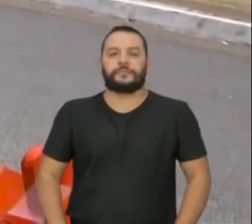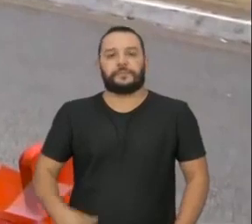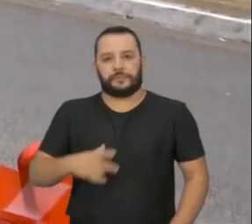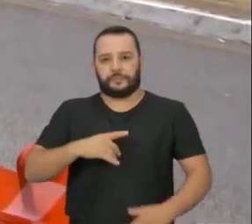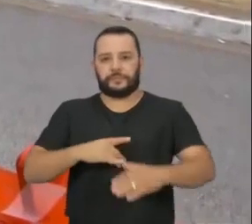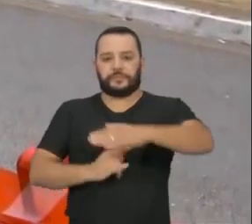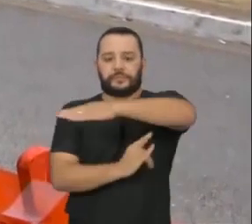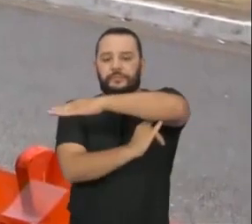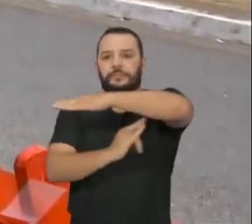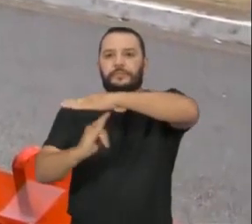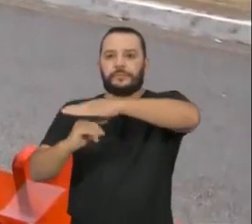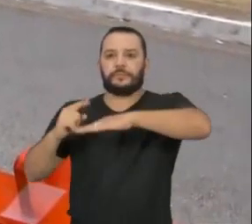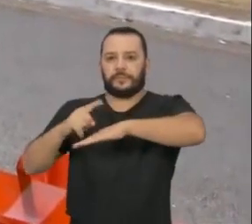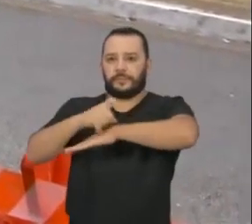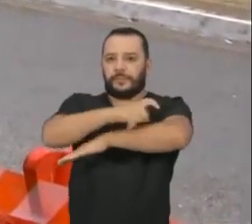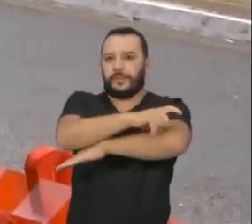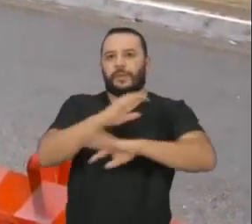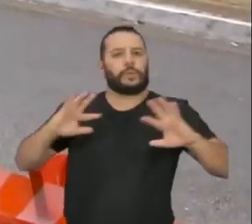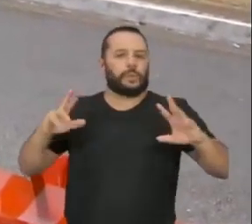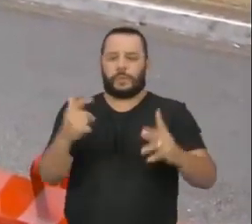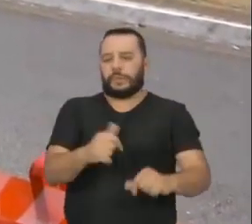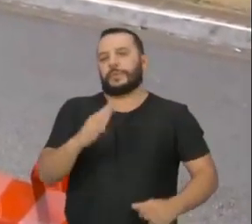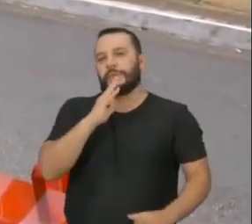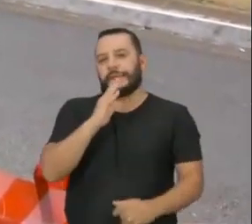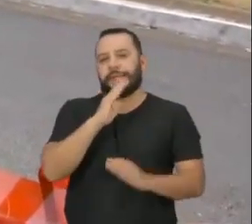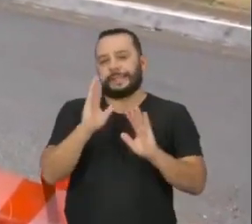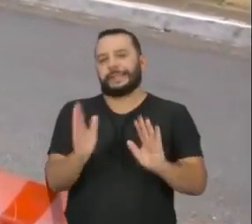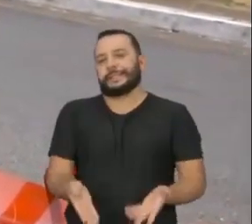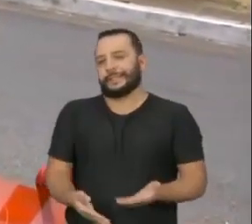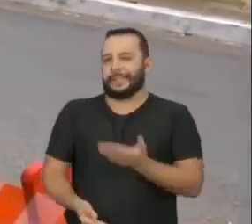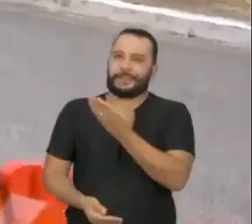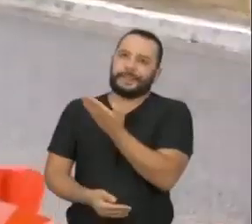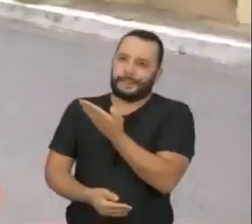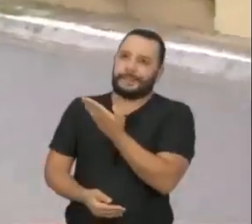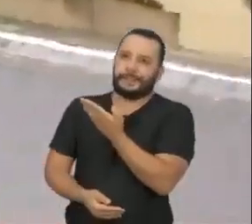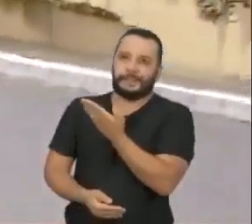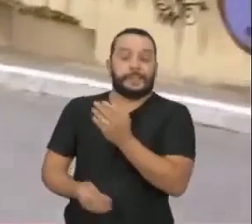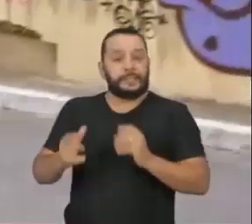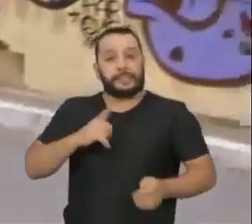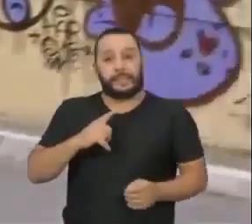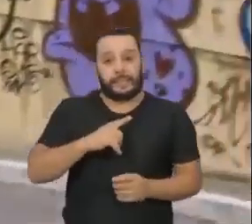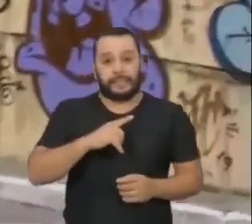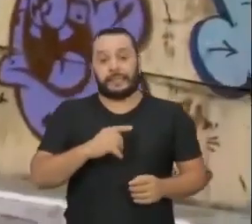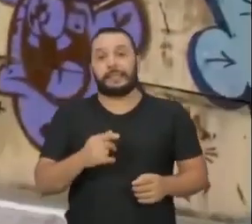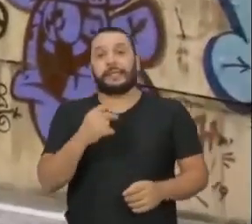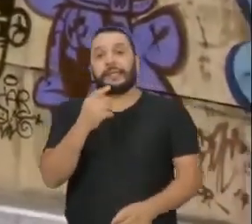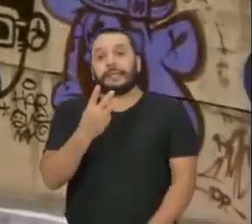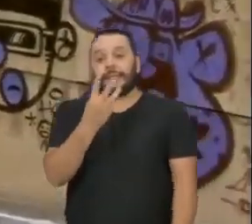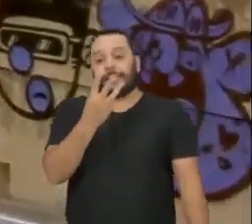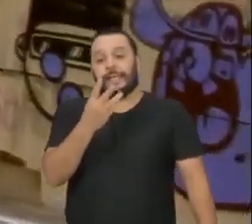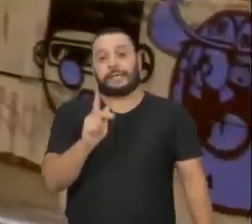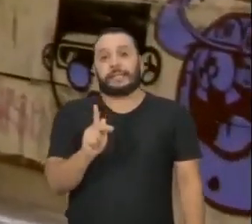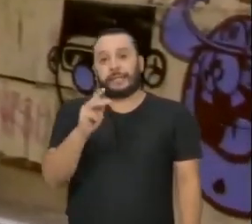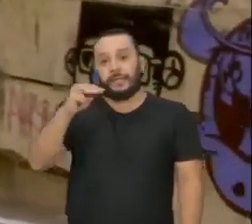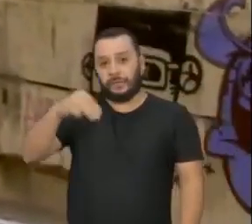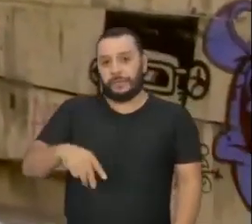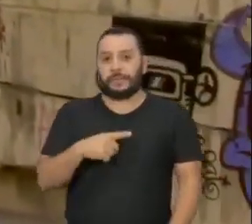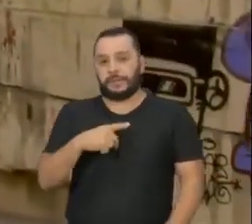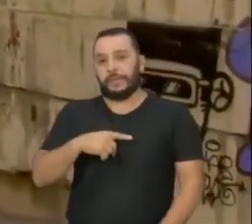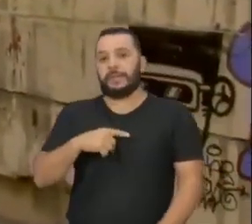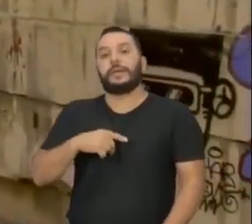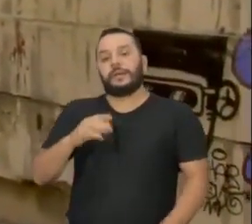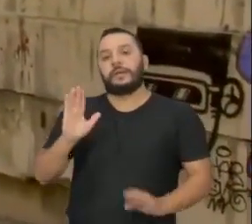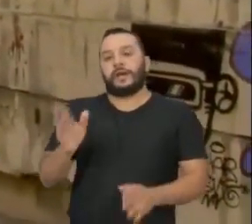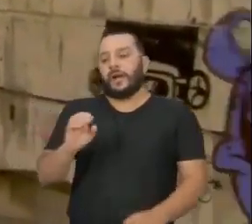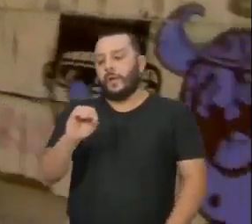parte da vida de milhares de paulistanos. O famoso Minhocão tem mais de 3 quilômetros de extensão, ligando a zona